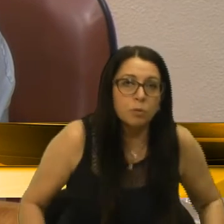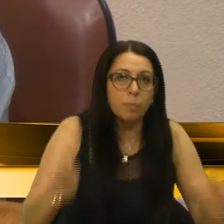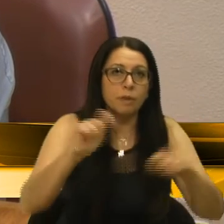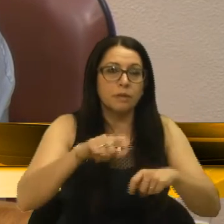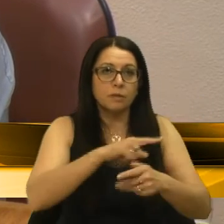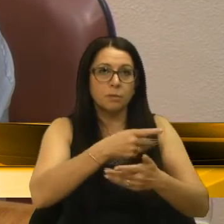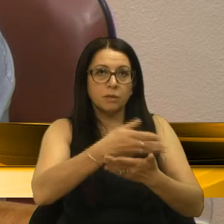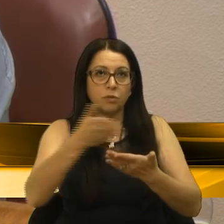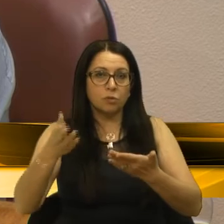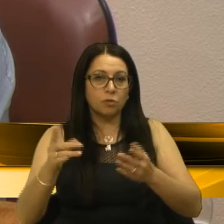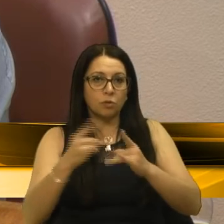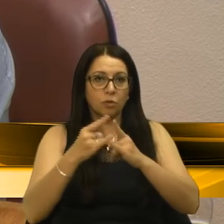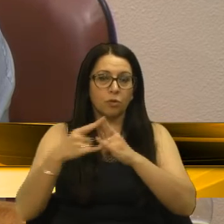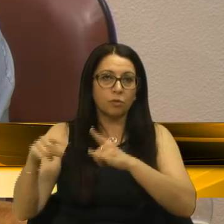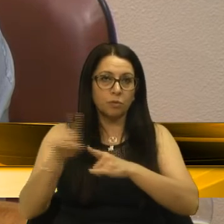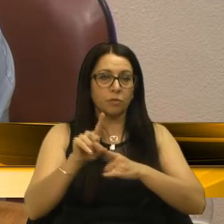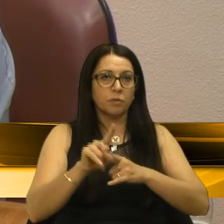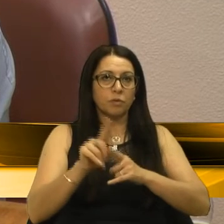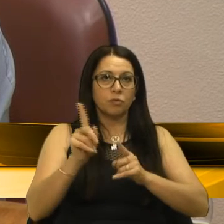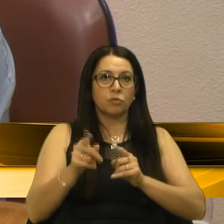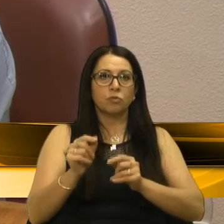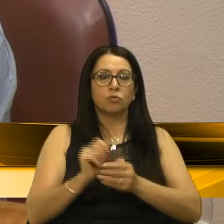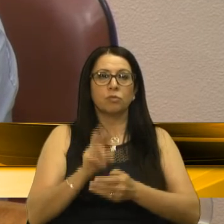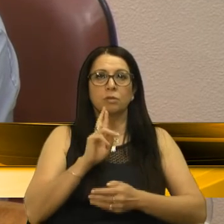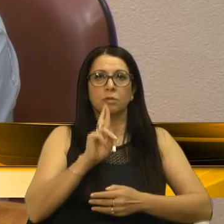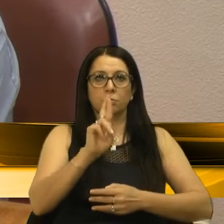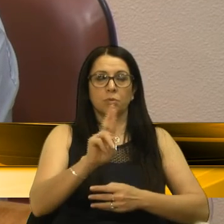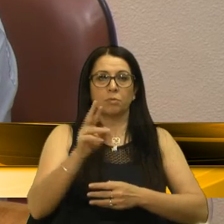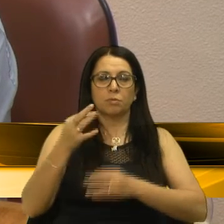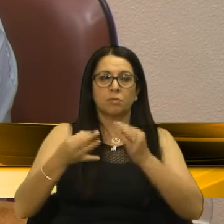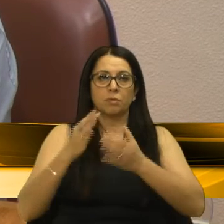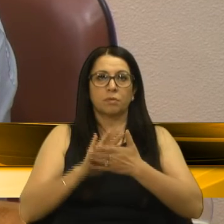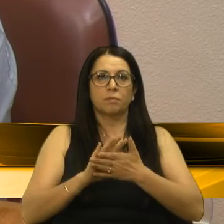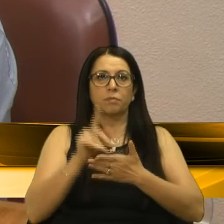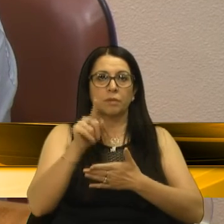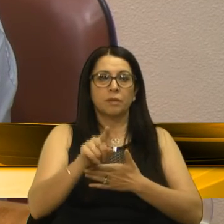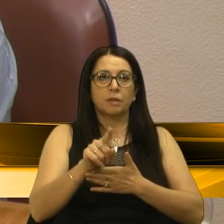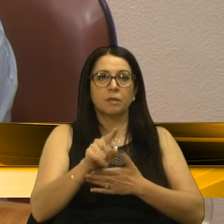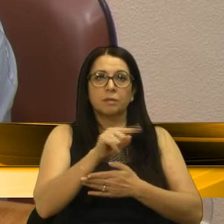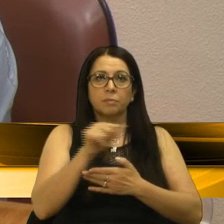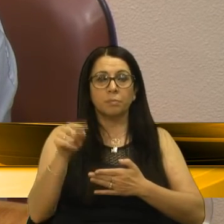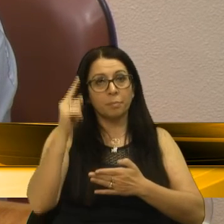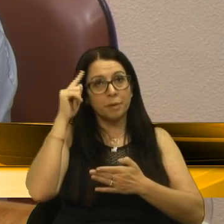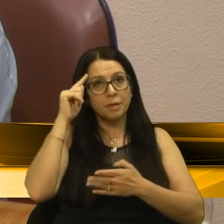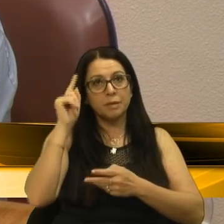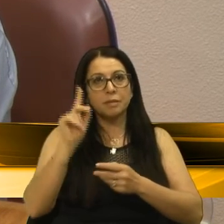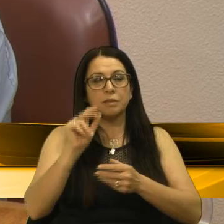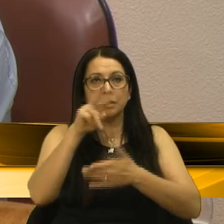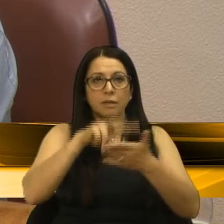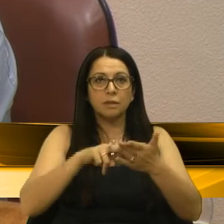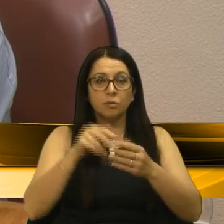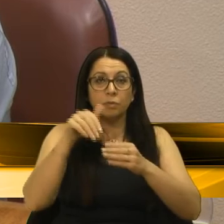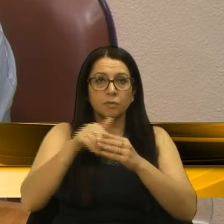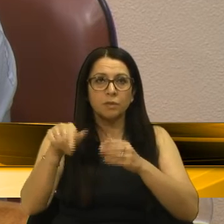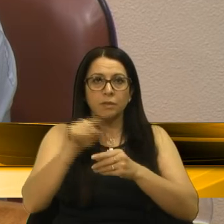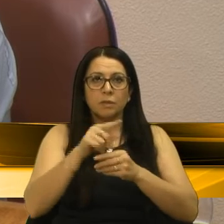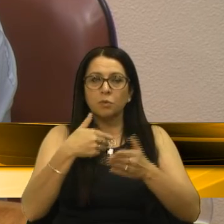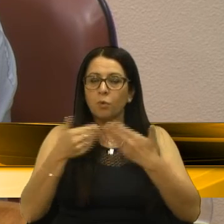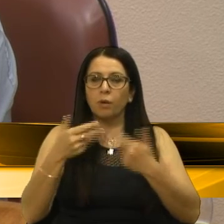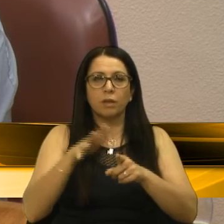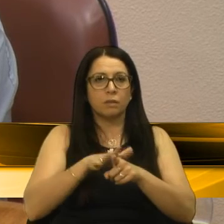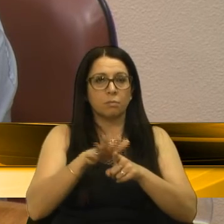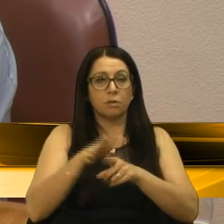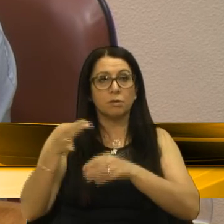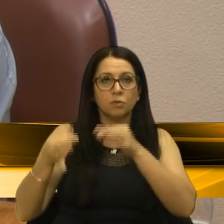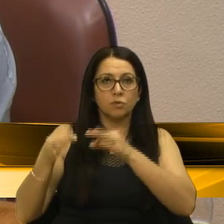órgãos as atribuições relativas ao desempenho da jurisdição. Nesta linha, é elemento essencial a ser devidamente apreciado em qualquer demanda